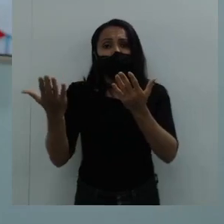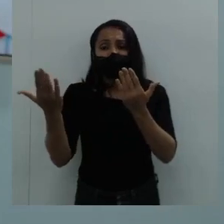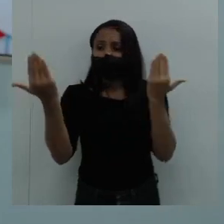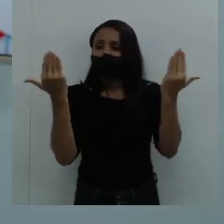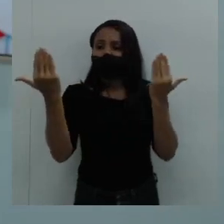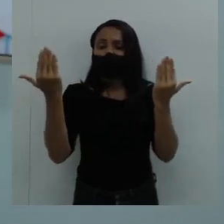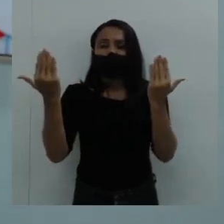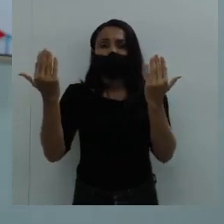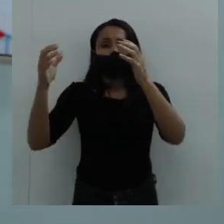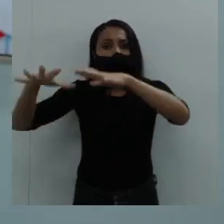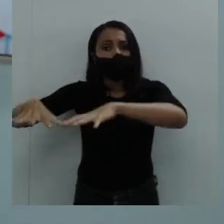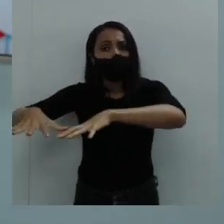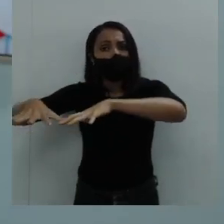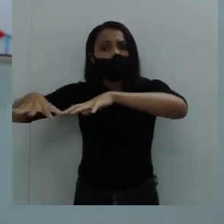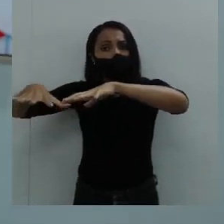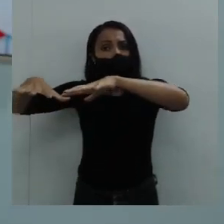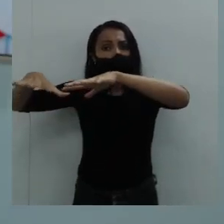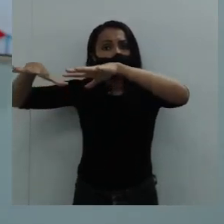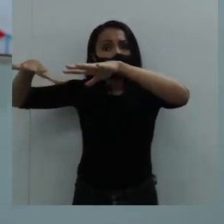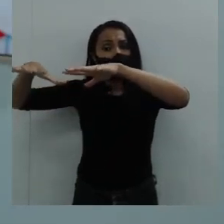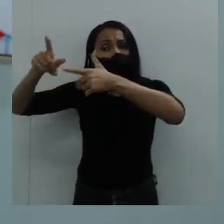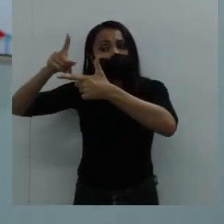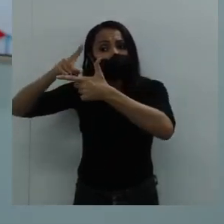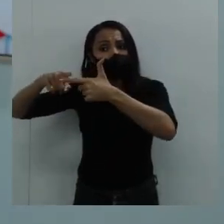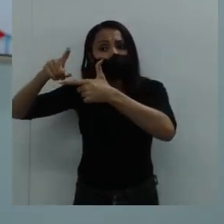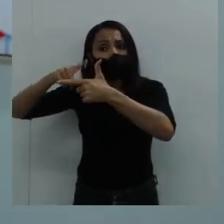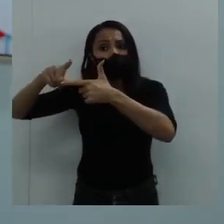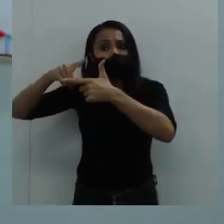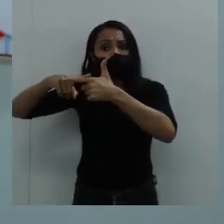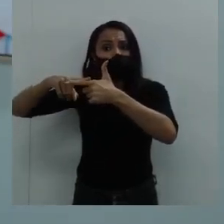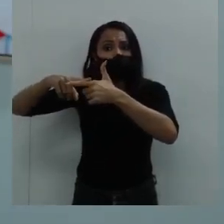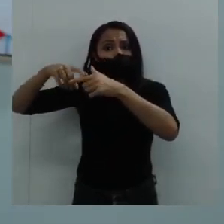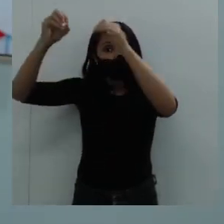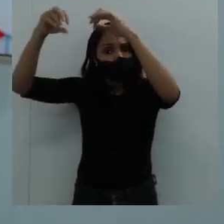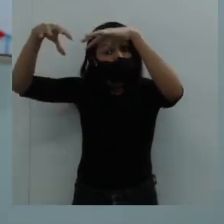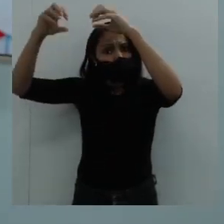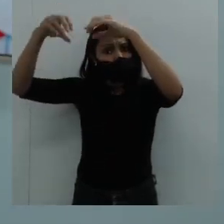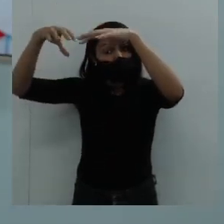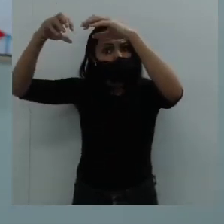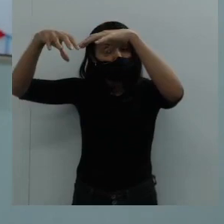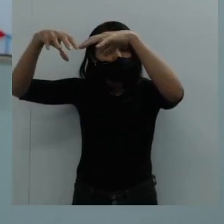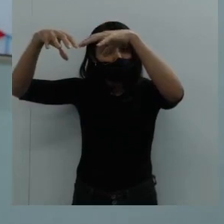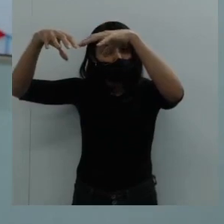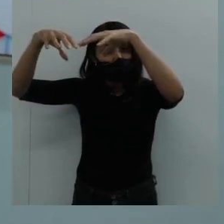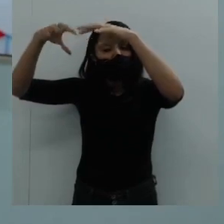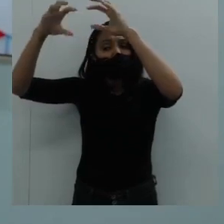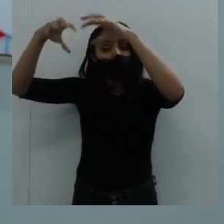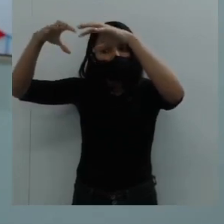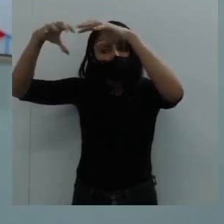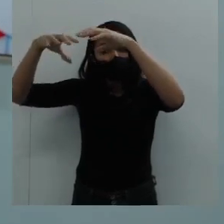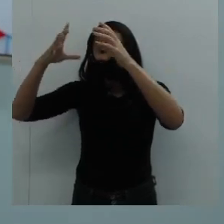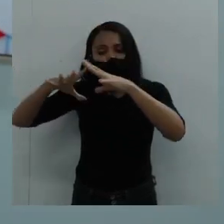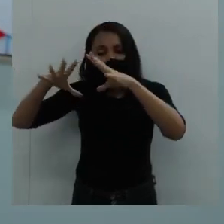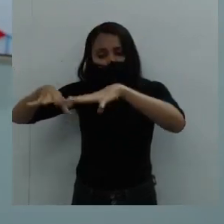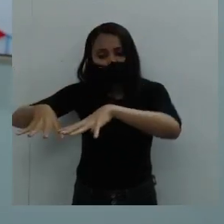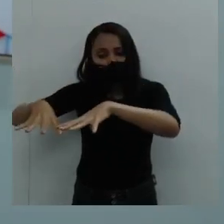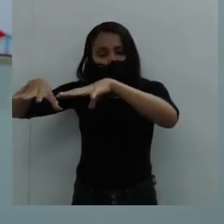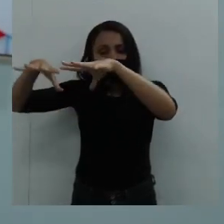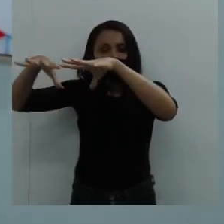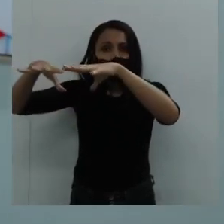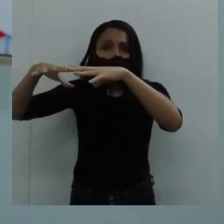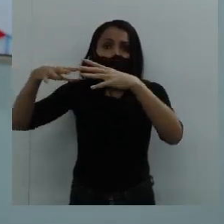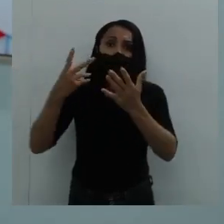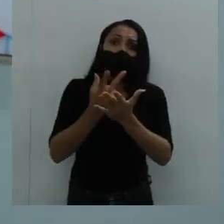né? Tem esse grande problema aí das tempestades e dos furacões. Tudo isso acontece por quê?